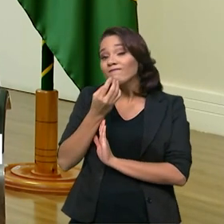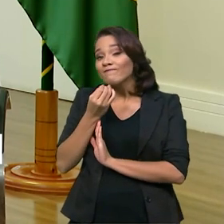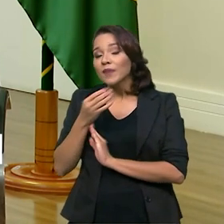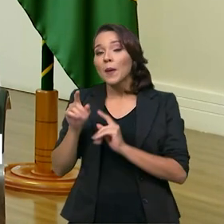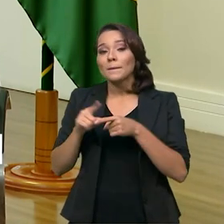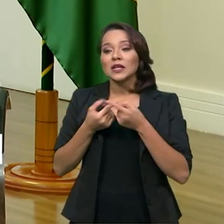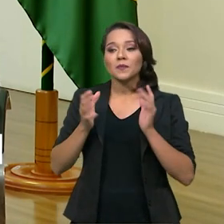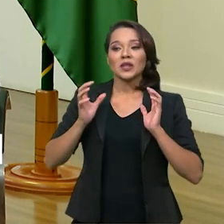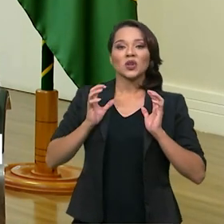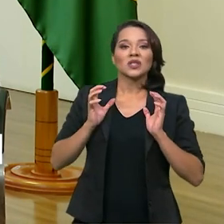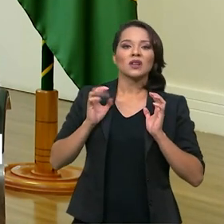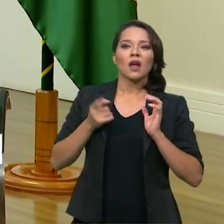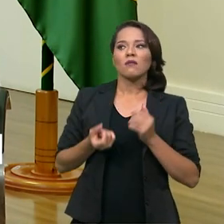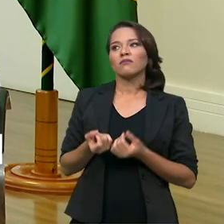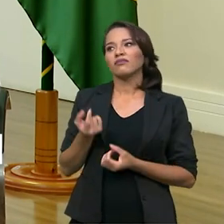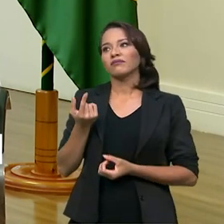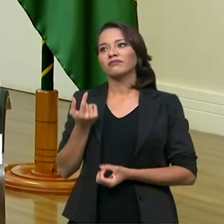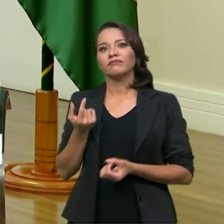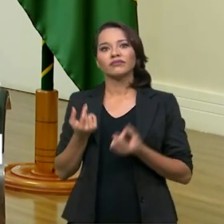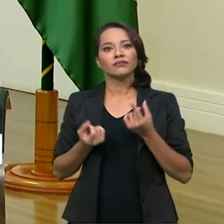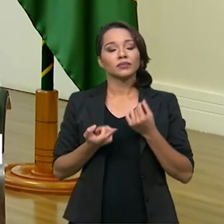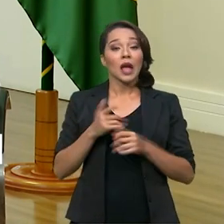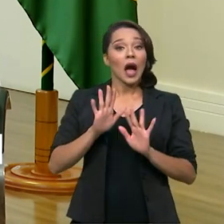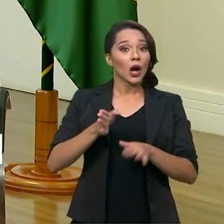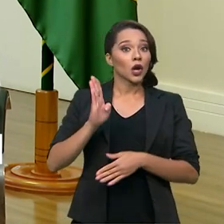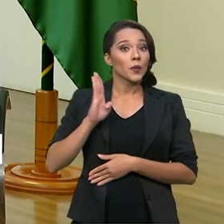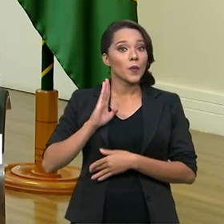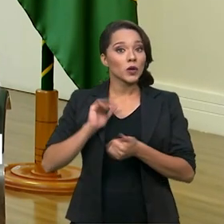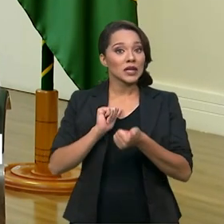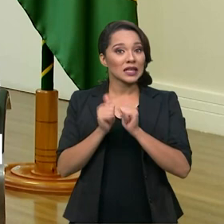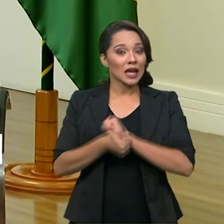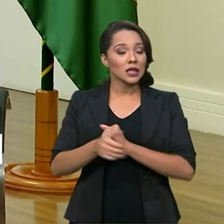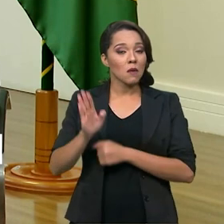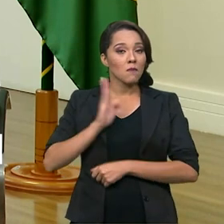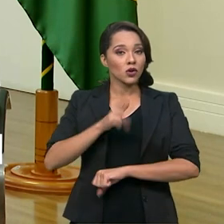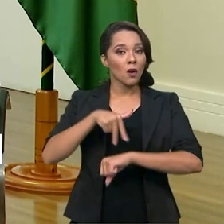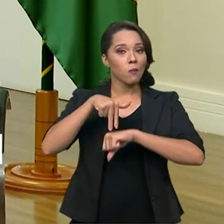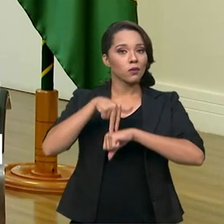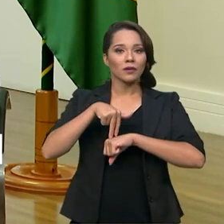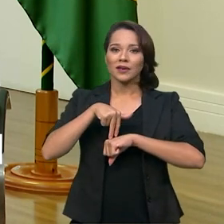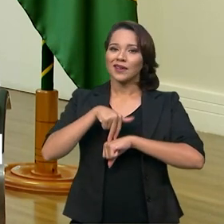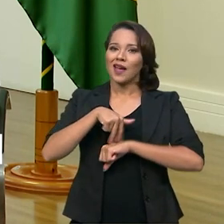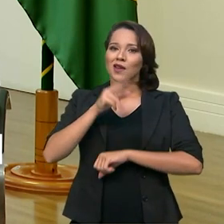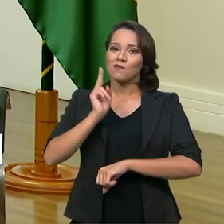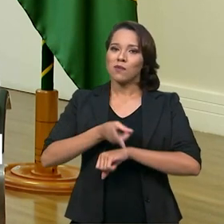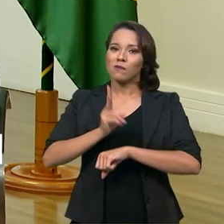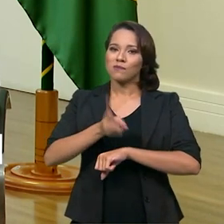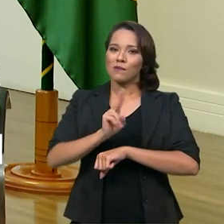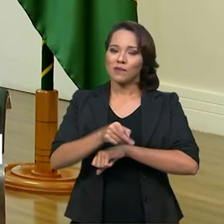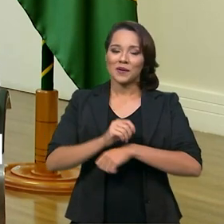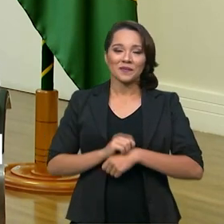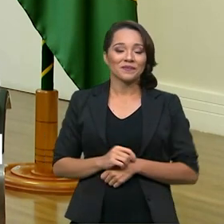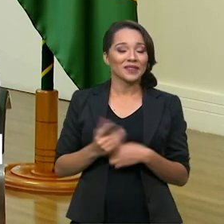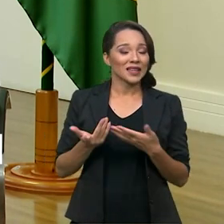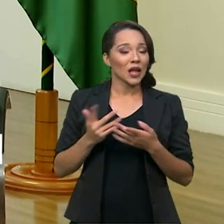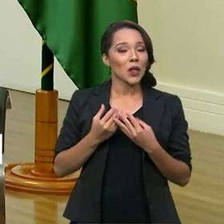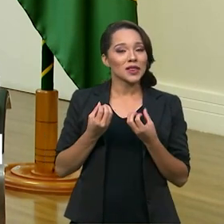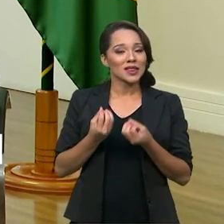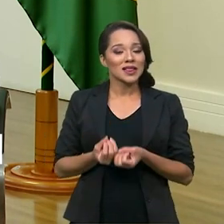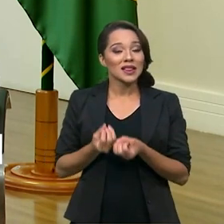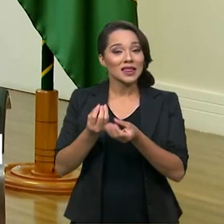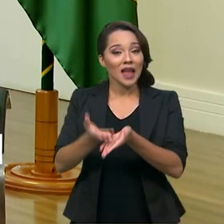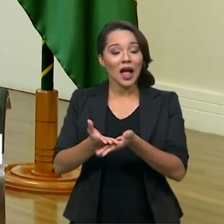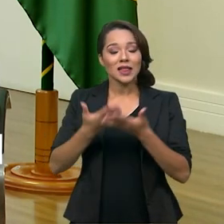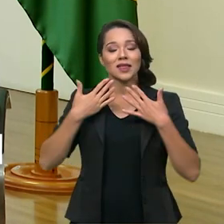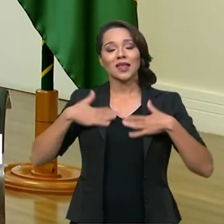o patrocínio às vezes é muito eventual. Já o Bolsa Atleta e o Bolsa Pódio é permanente, então dá toda a